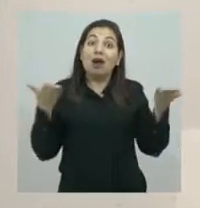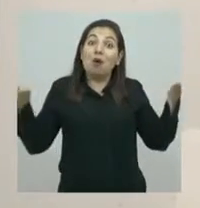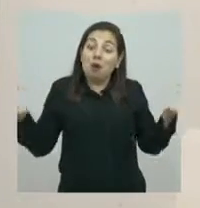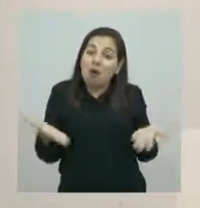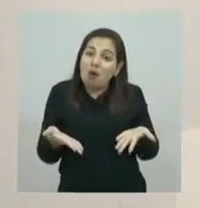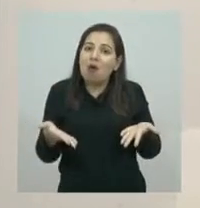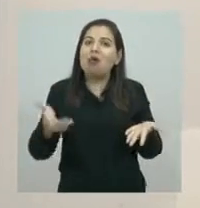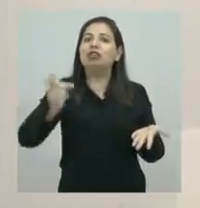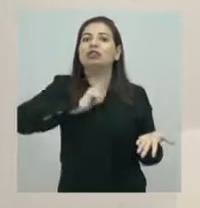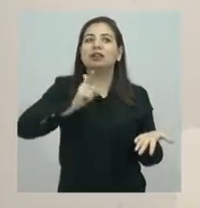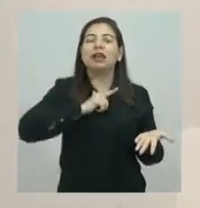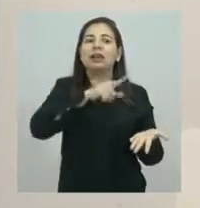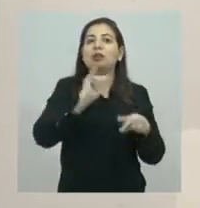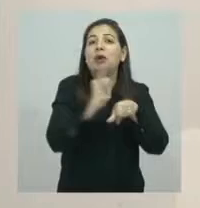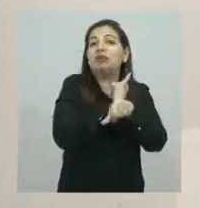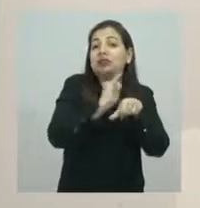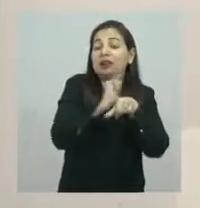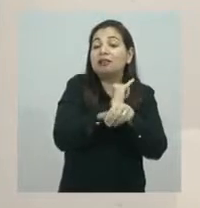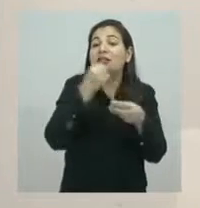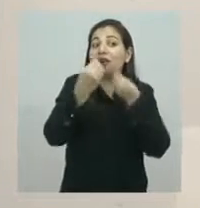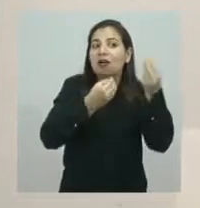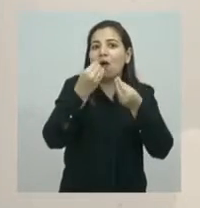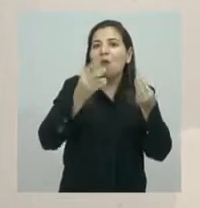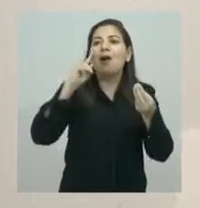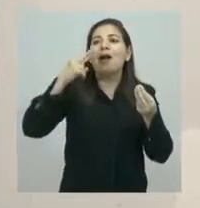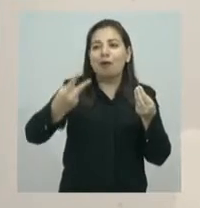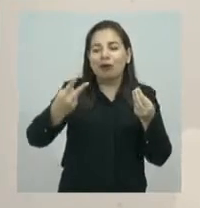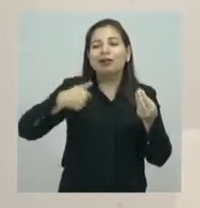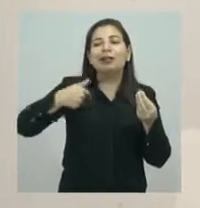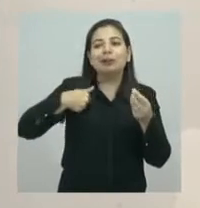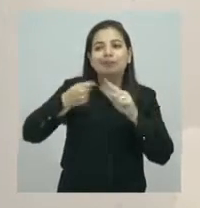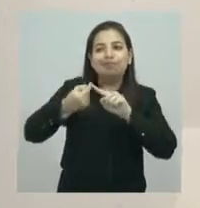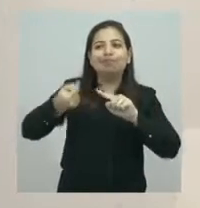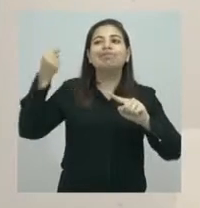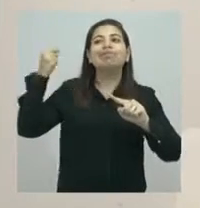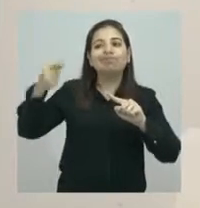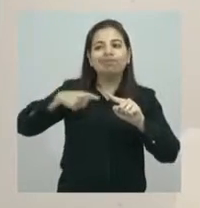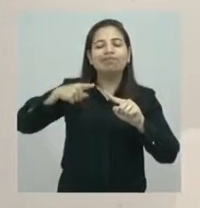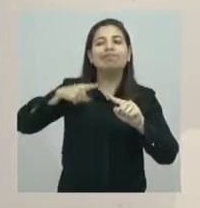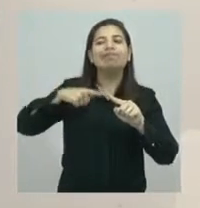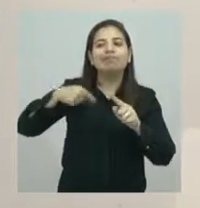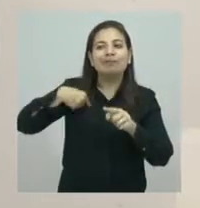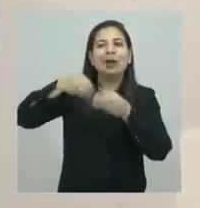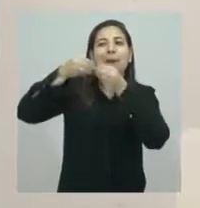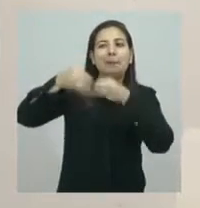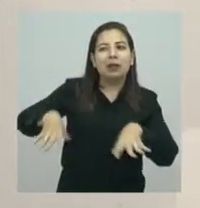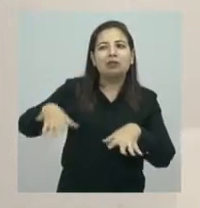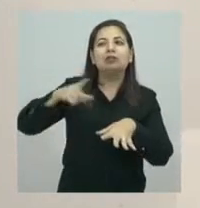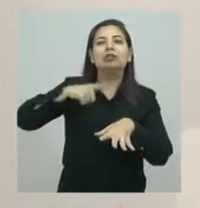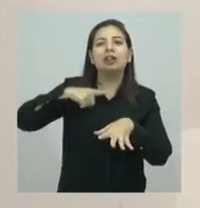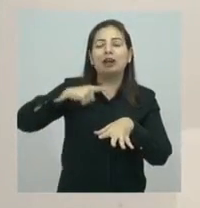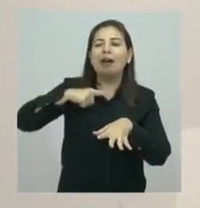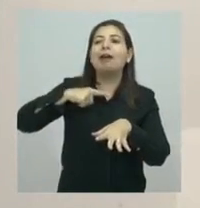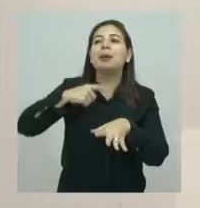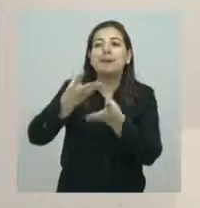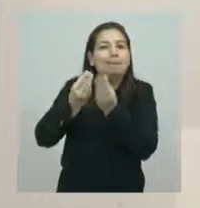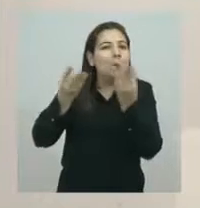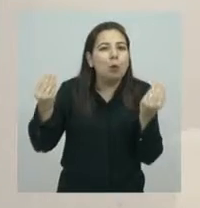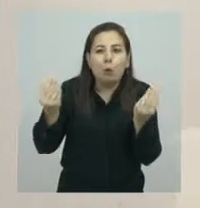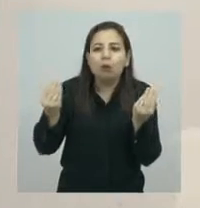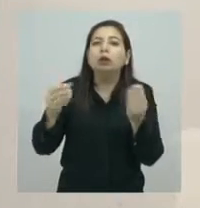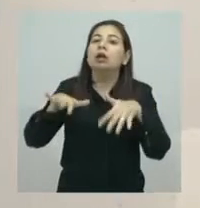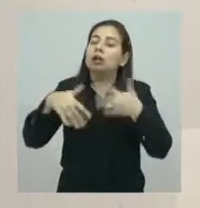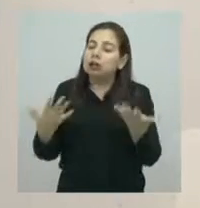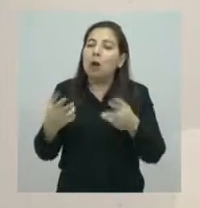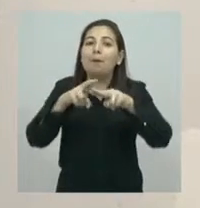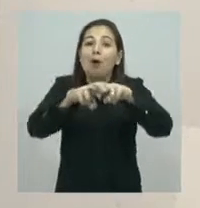reparação, é uma forma do Estado dizer que reconhece aquela dívida e que vamos encontrar formas da gente resolver isso. Eu vou